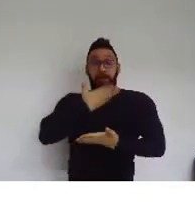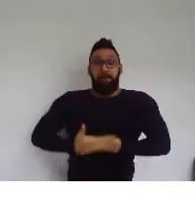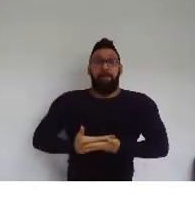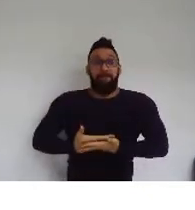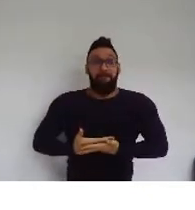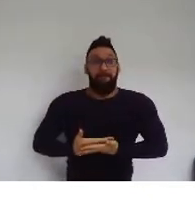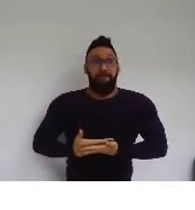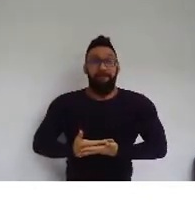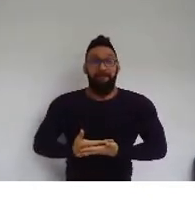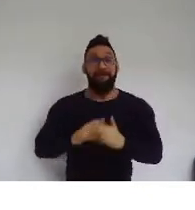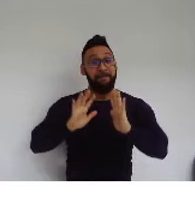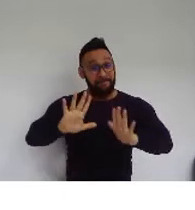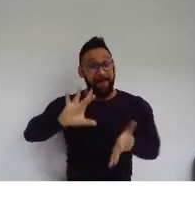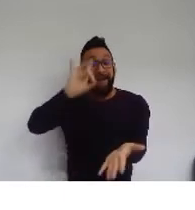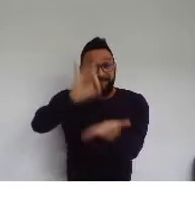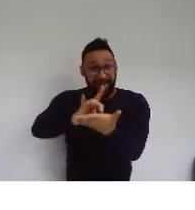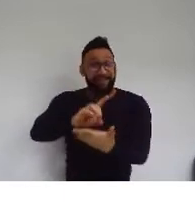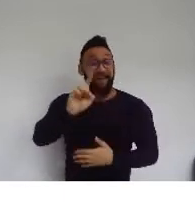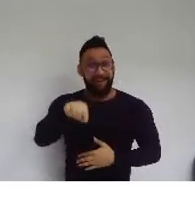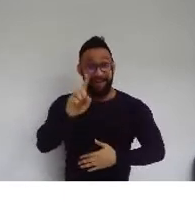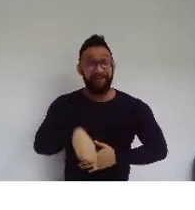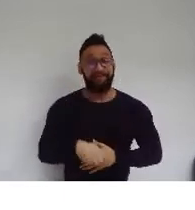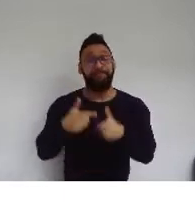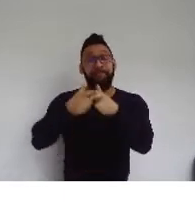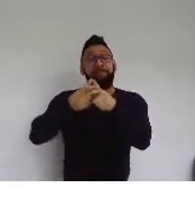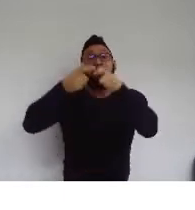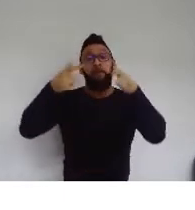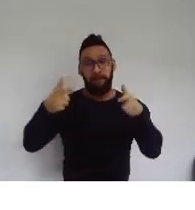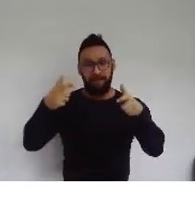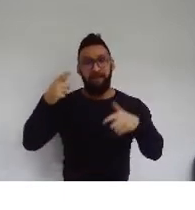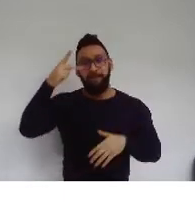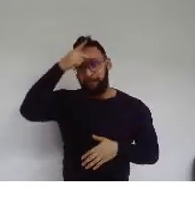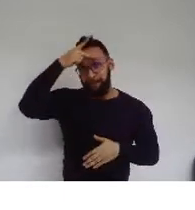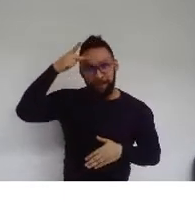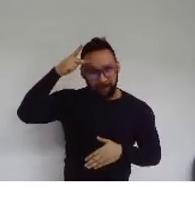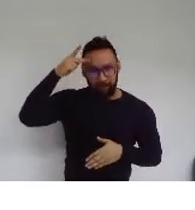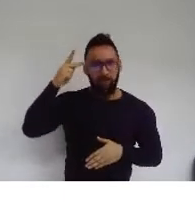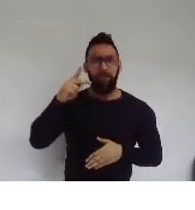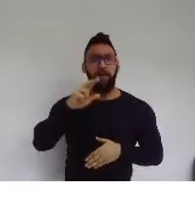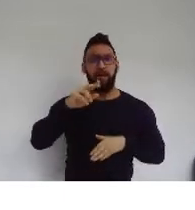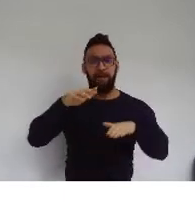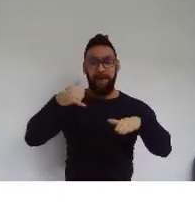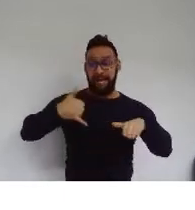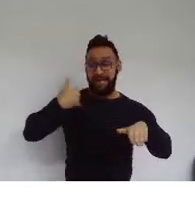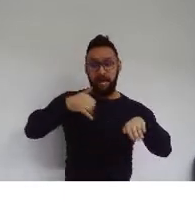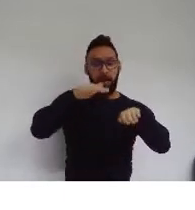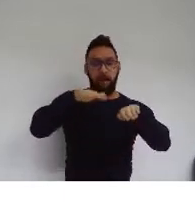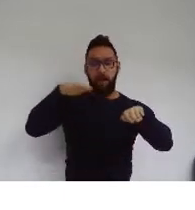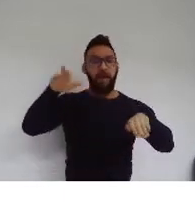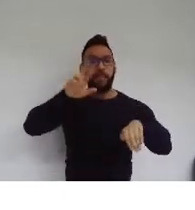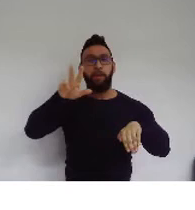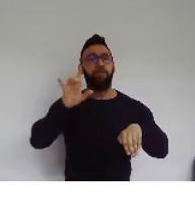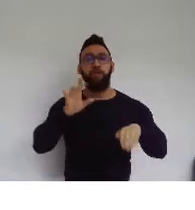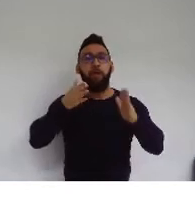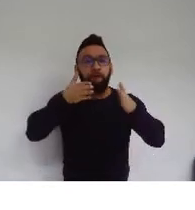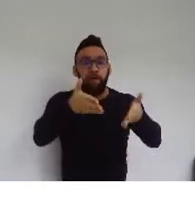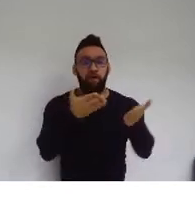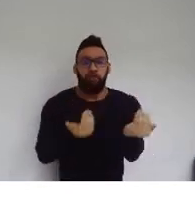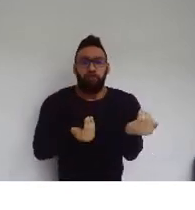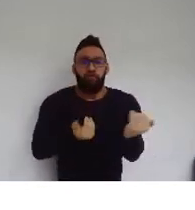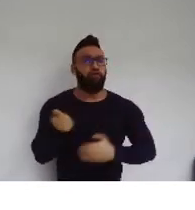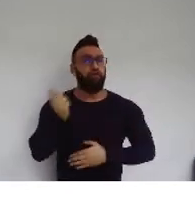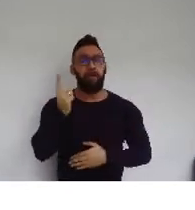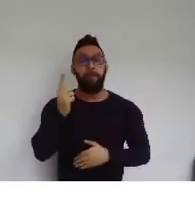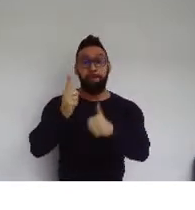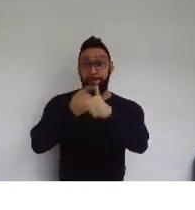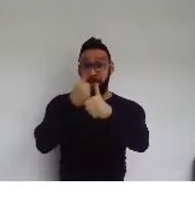Isso é uma prática que grande parte da população, e não só dos jovens, né, vive atualmente, né? Essa prática de